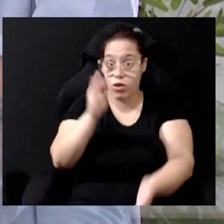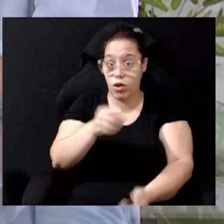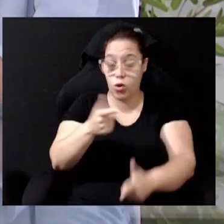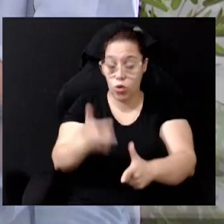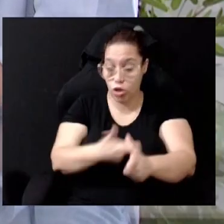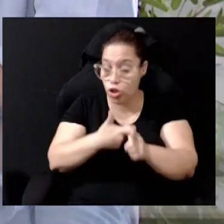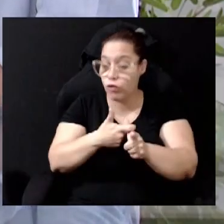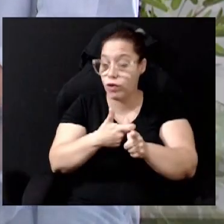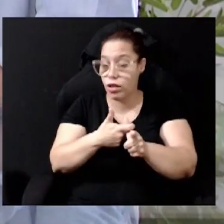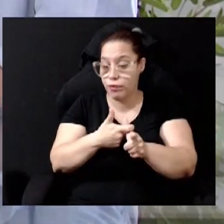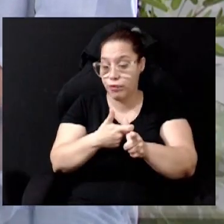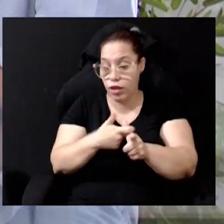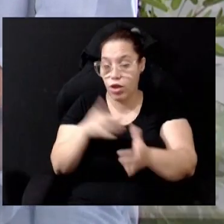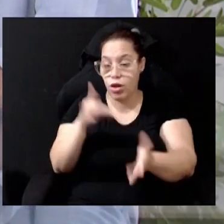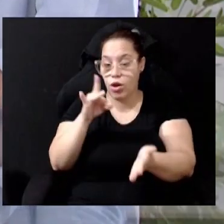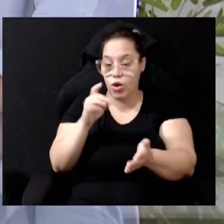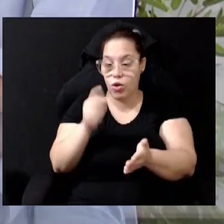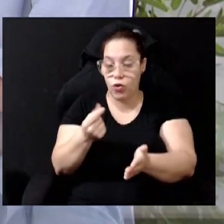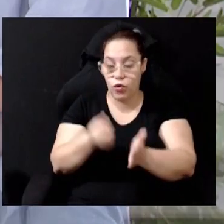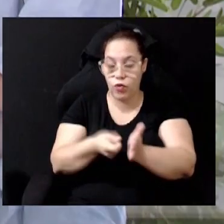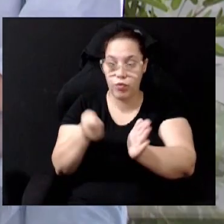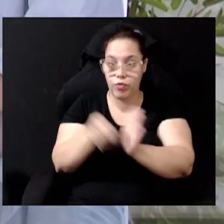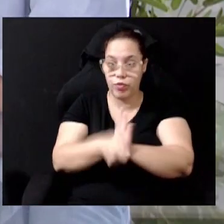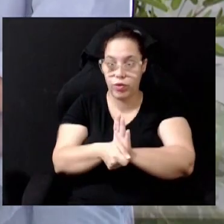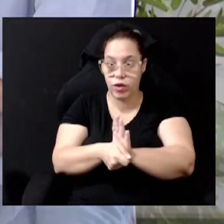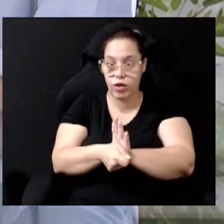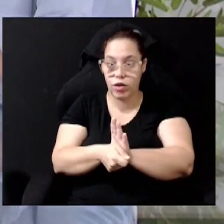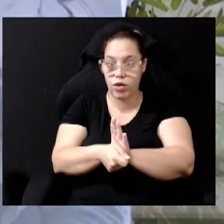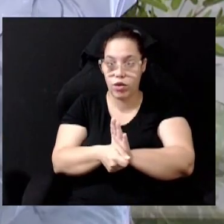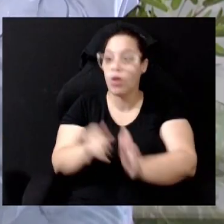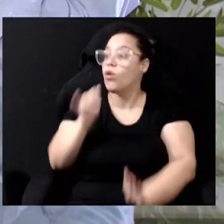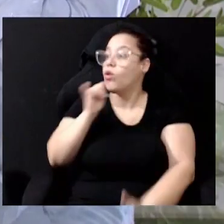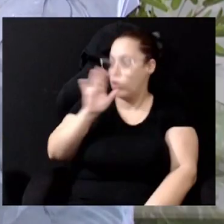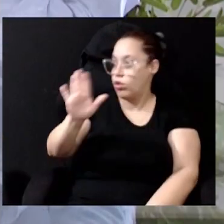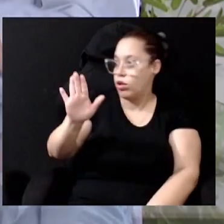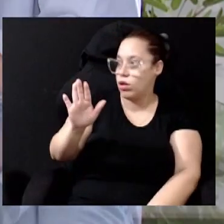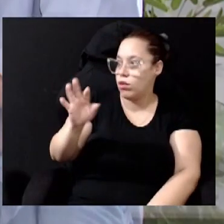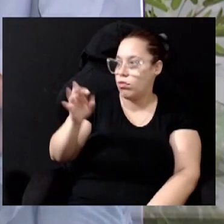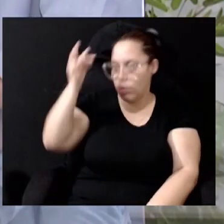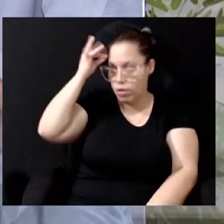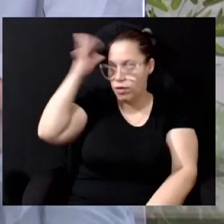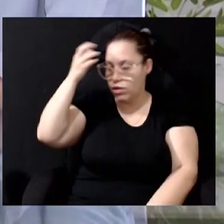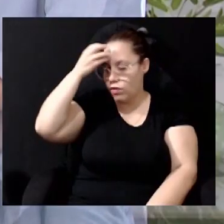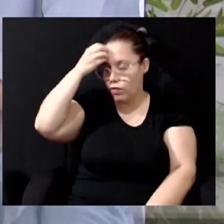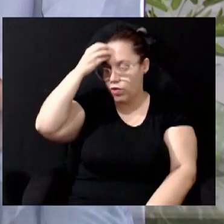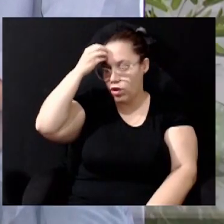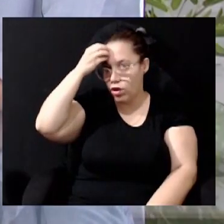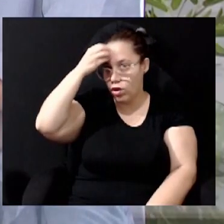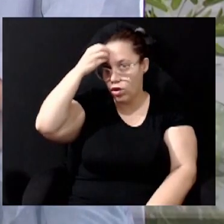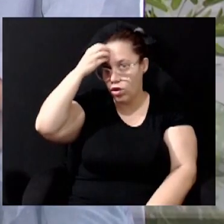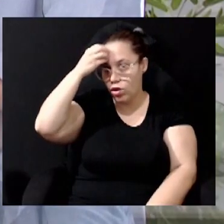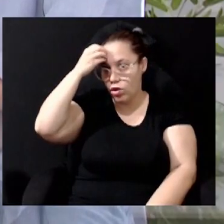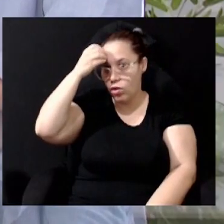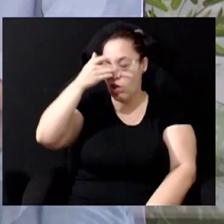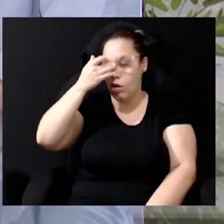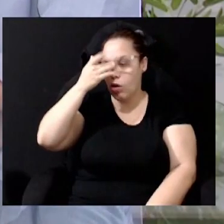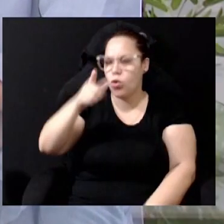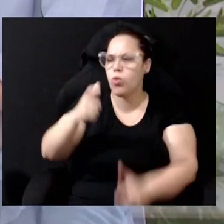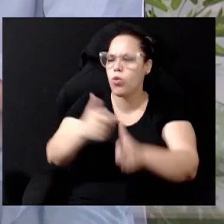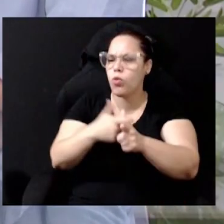o valor máximo em reais que você tem que pagar. Eu vou dar um exemplo para facilitar. Supondo que você tem uma dívida